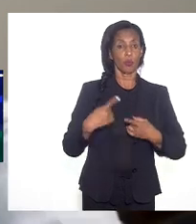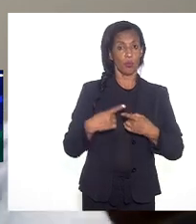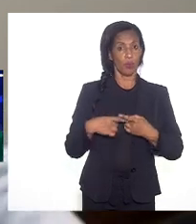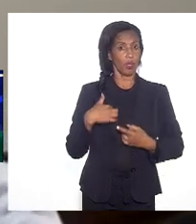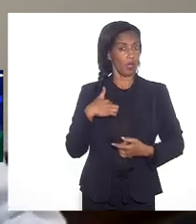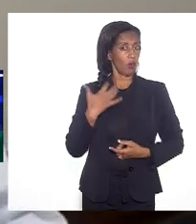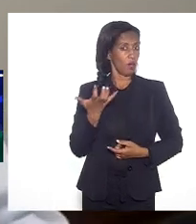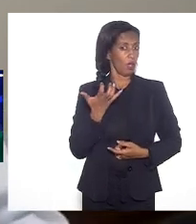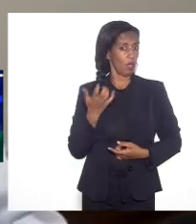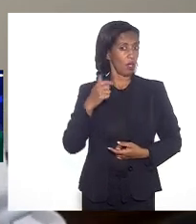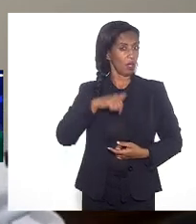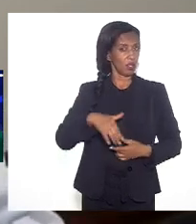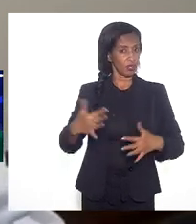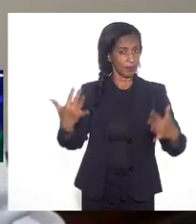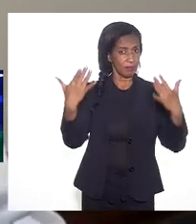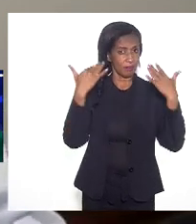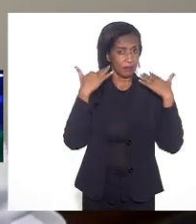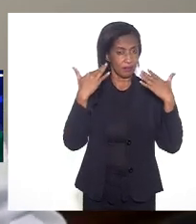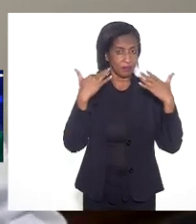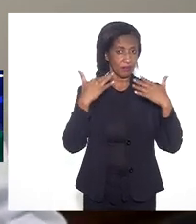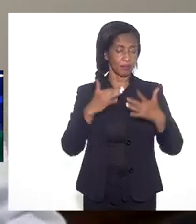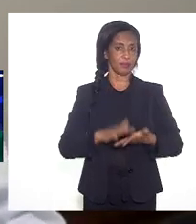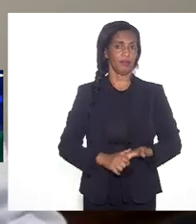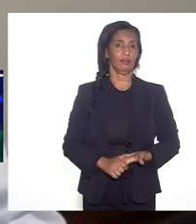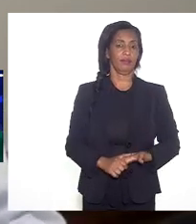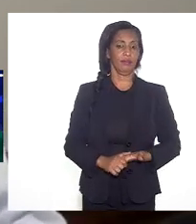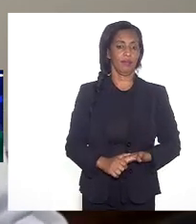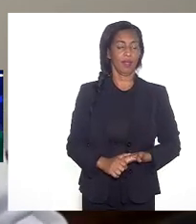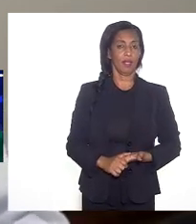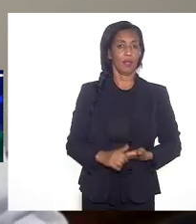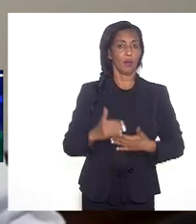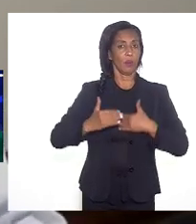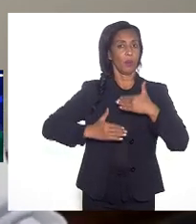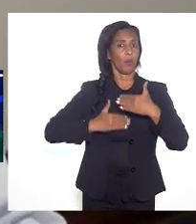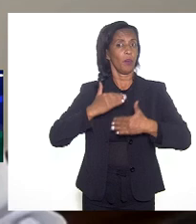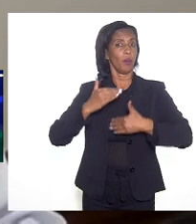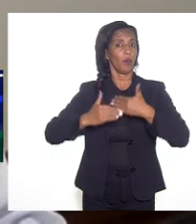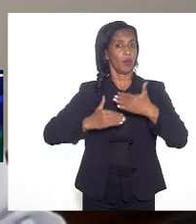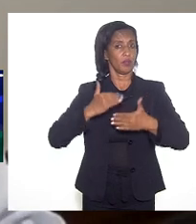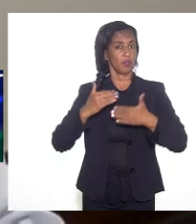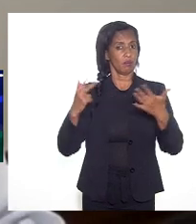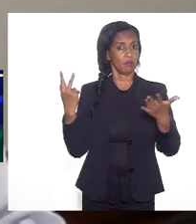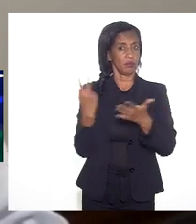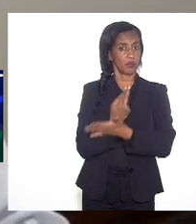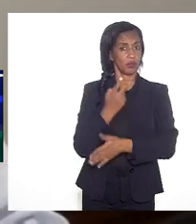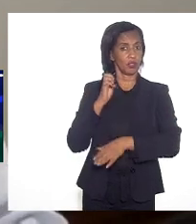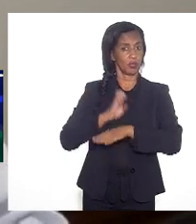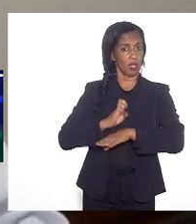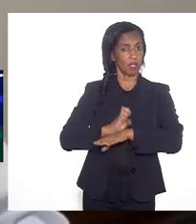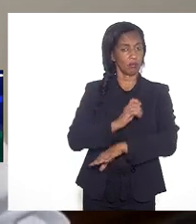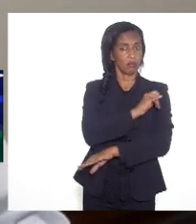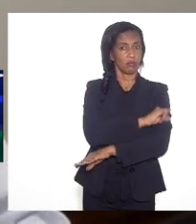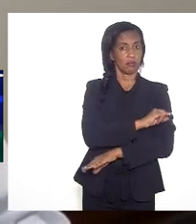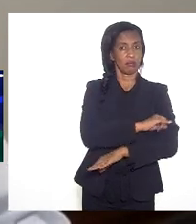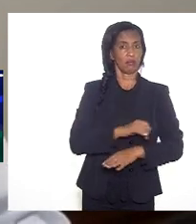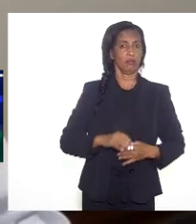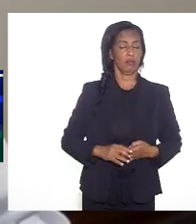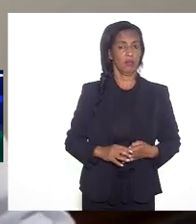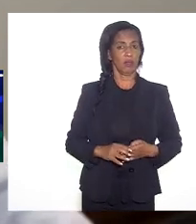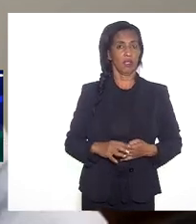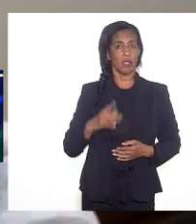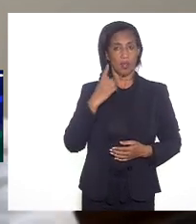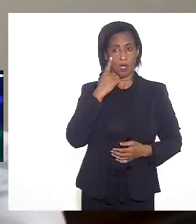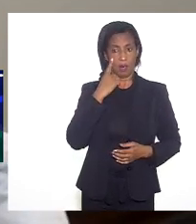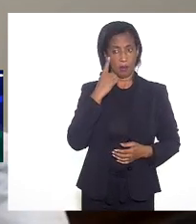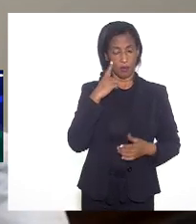pretendo aqui chamar a atenção para um processo em curso no estado do Rio de Janeiro e que, a meu ver,